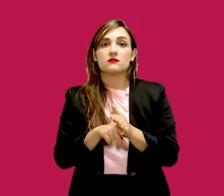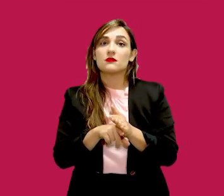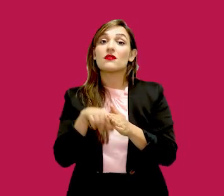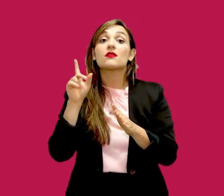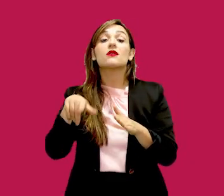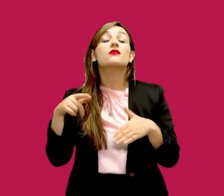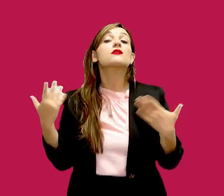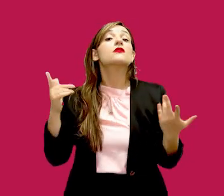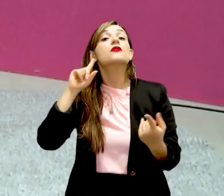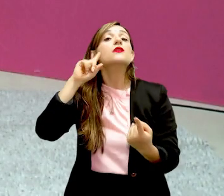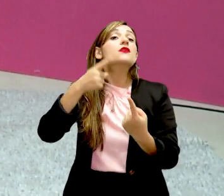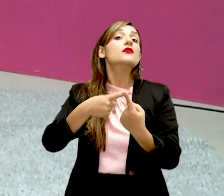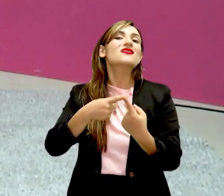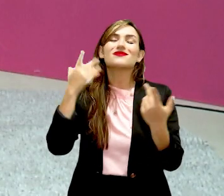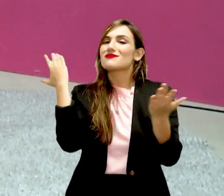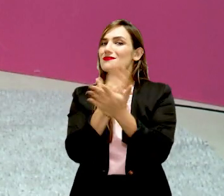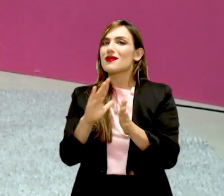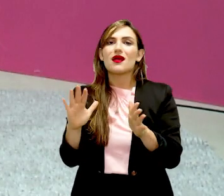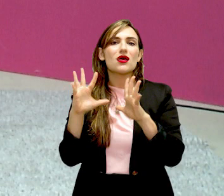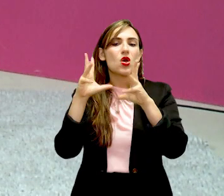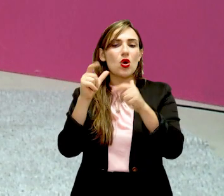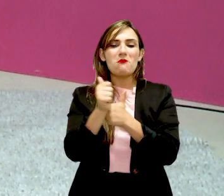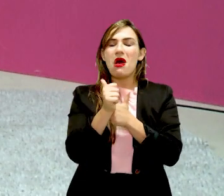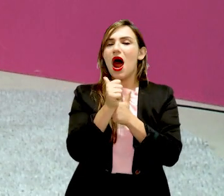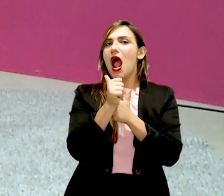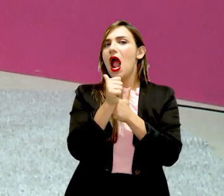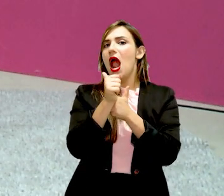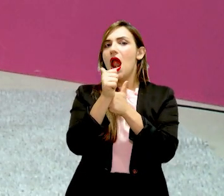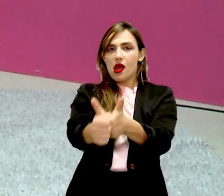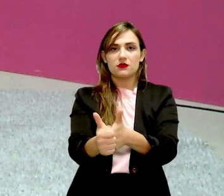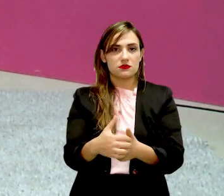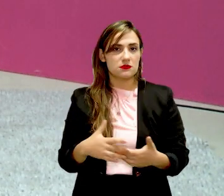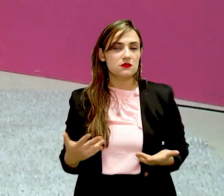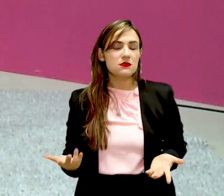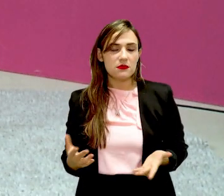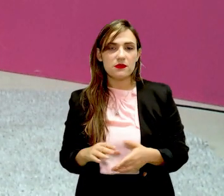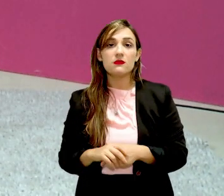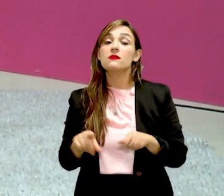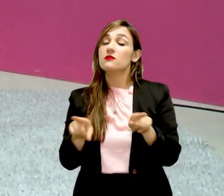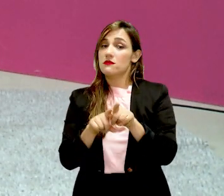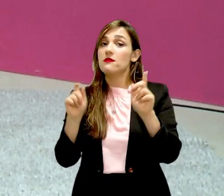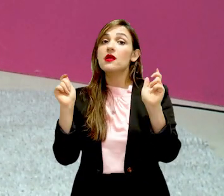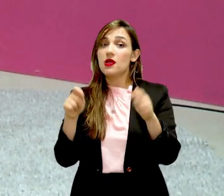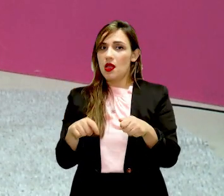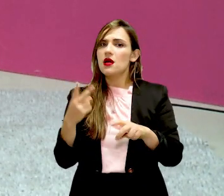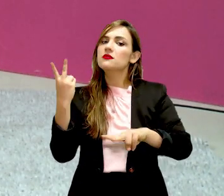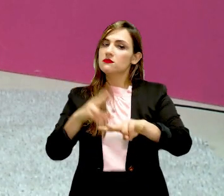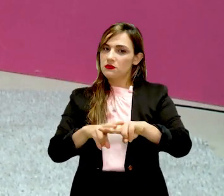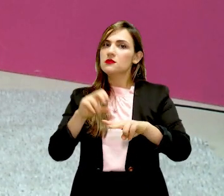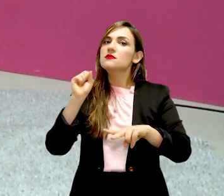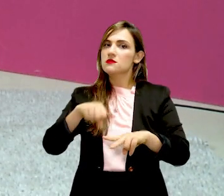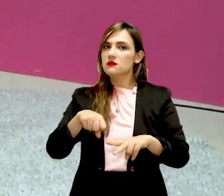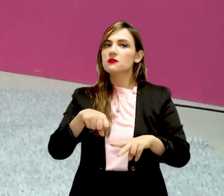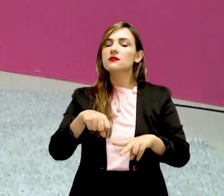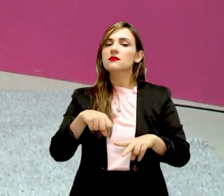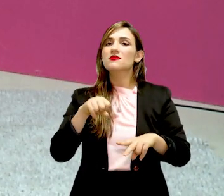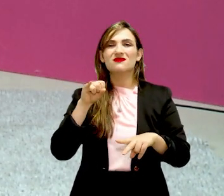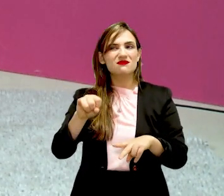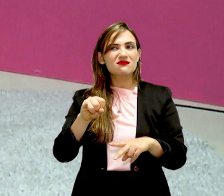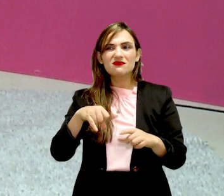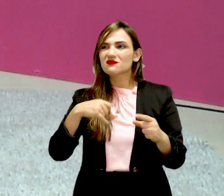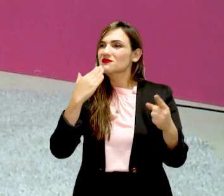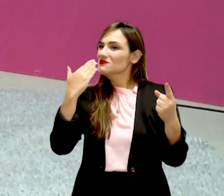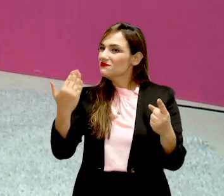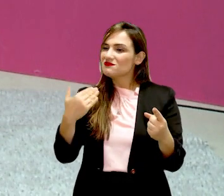tipo de perseguição, tá? Também há a possibilidade da prisão preventiva, né? Caso nada disso